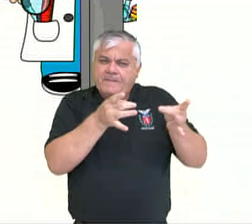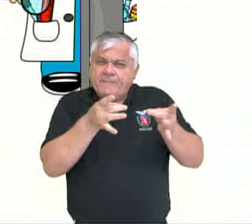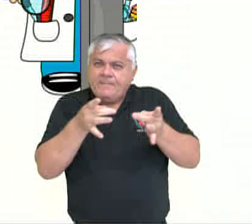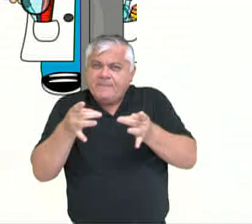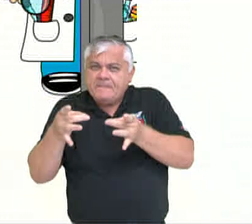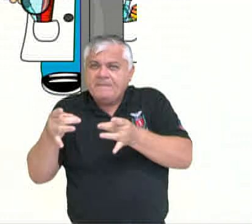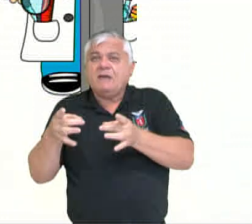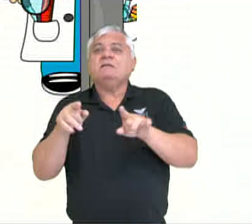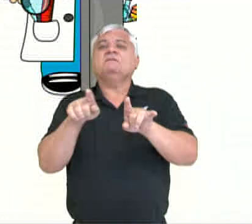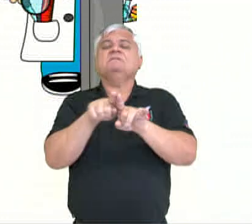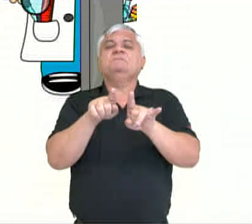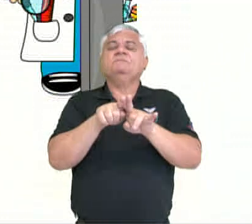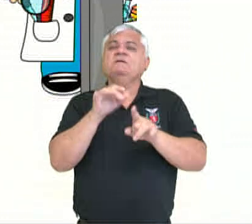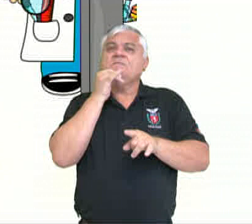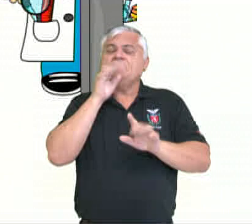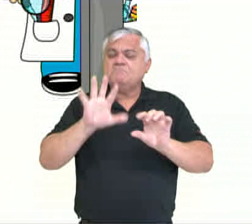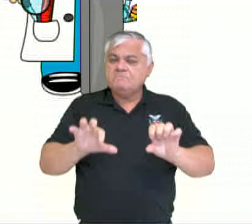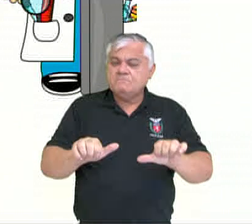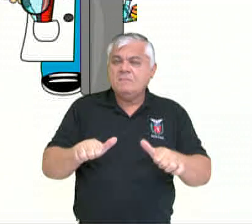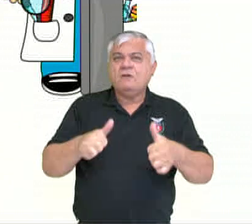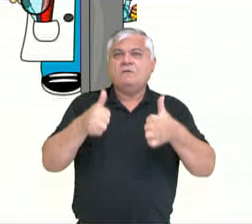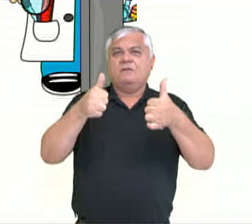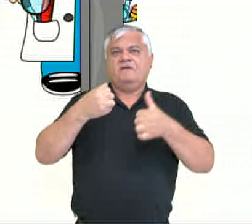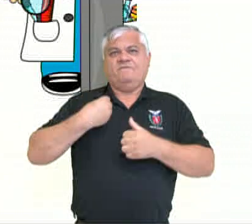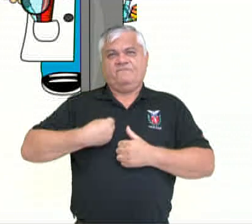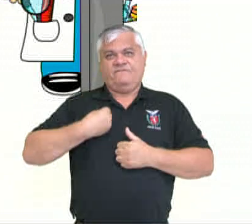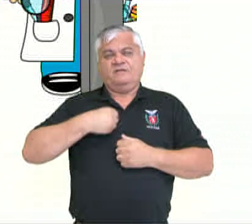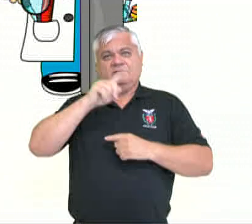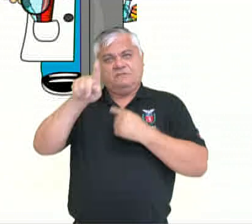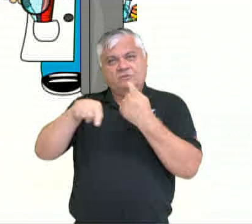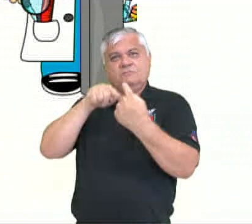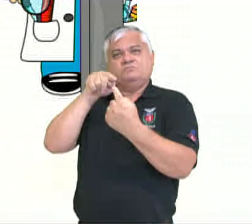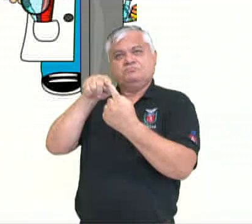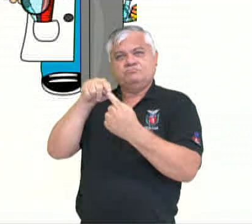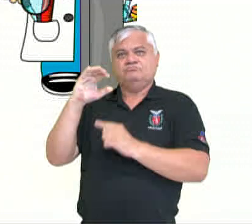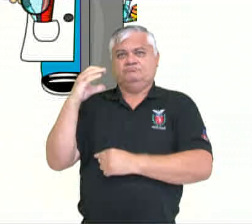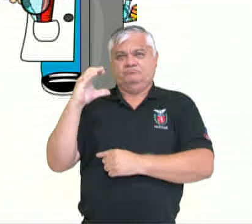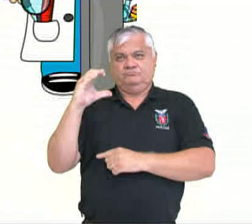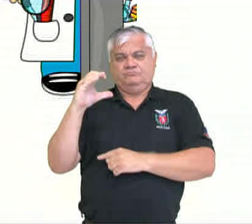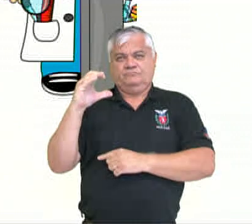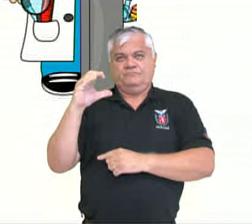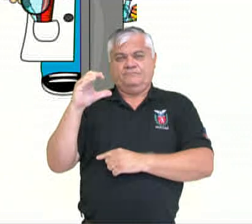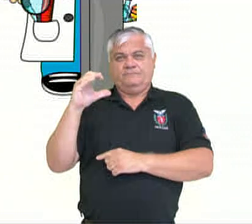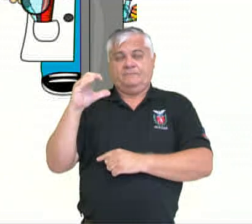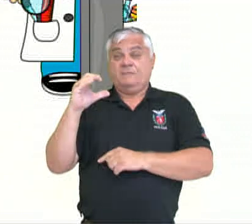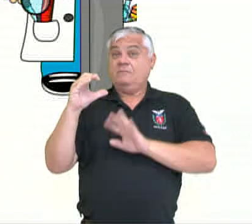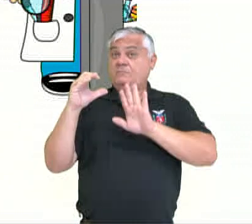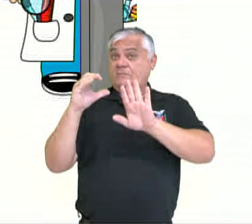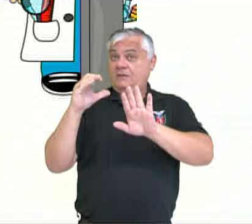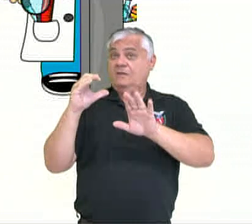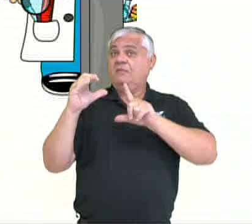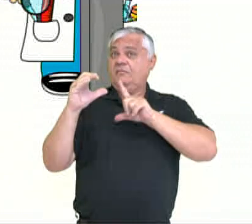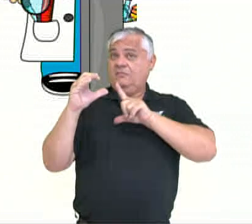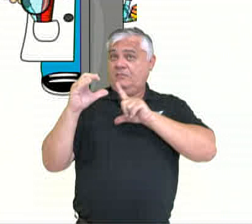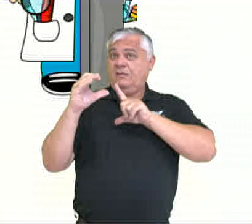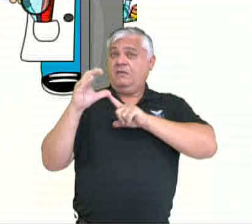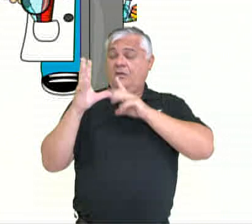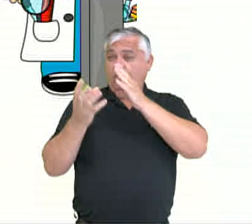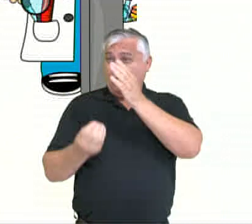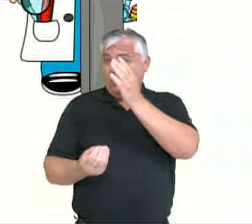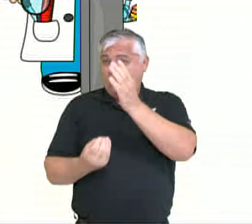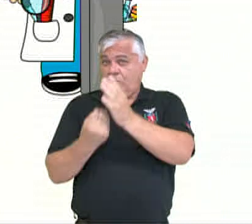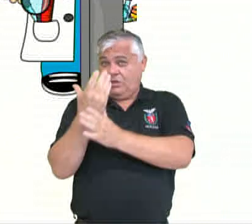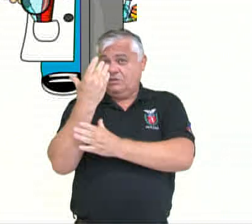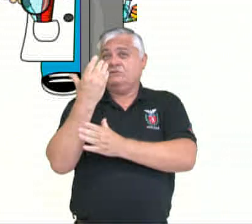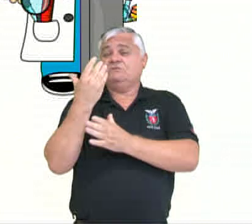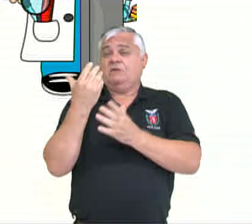para melhorar as nossas vidas. Esse é o objetivo das ciências. Embora tenham uma mesma origem, enquanto